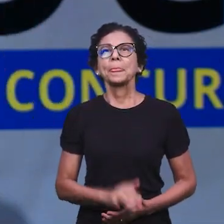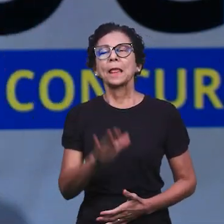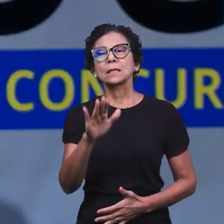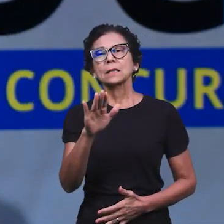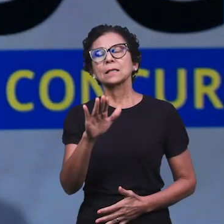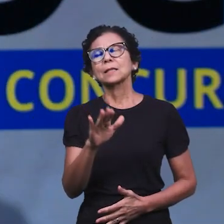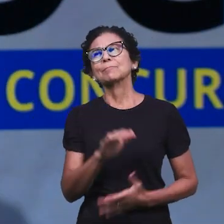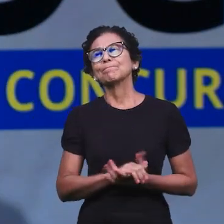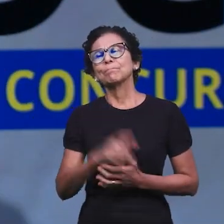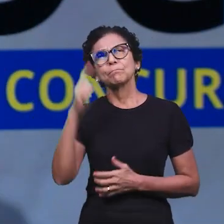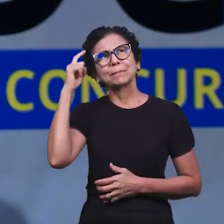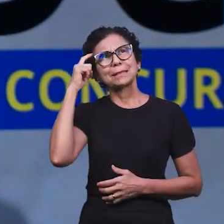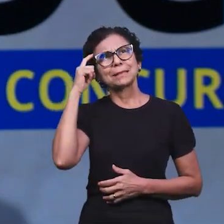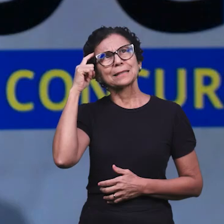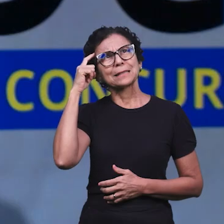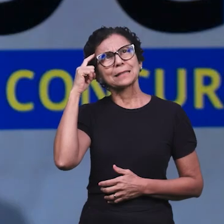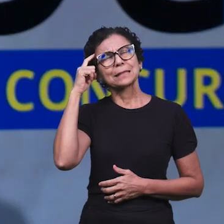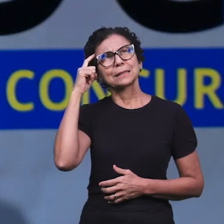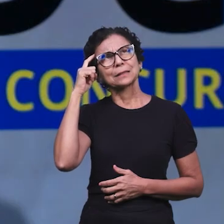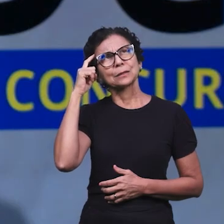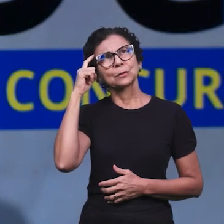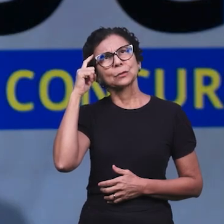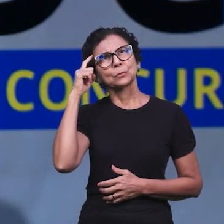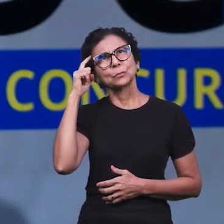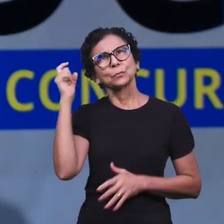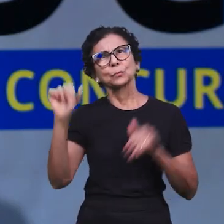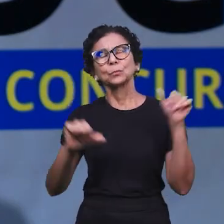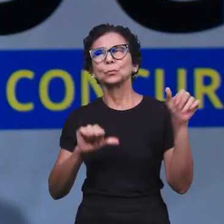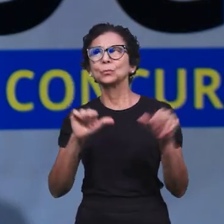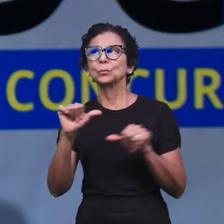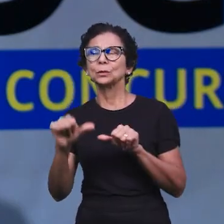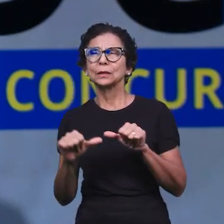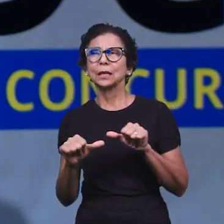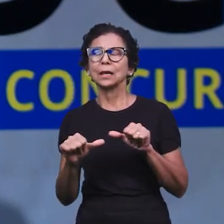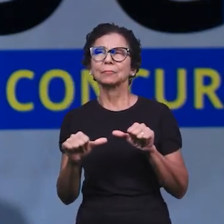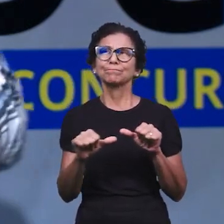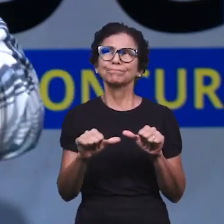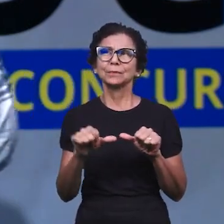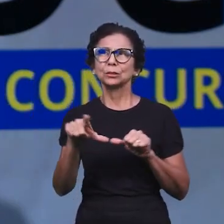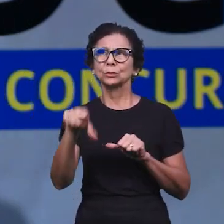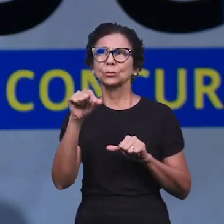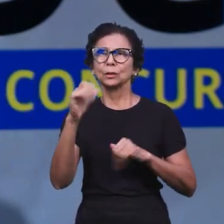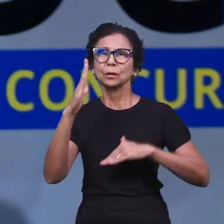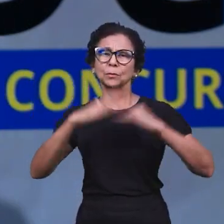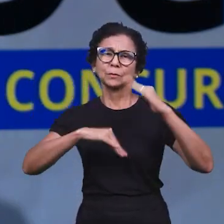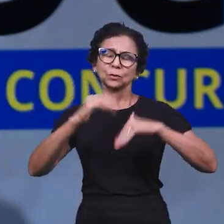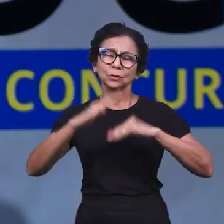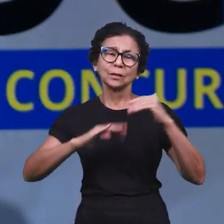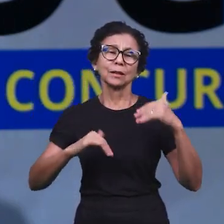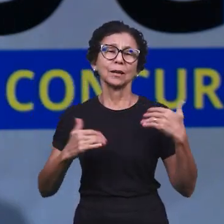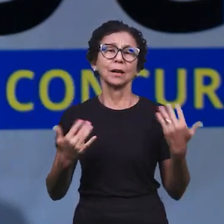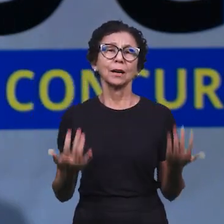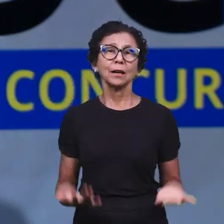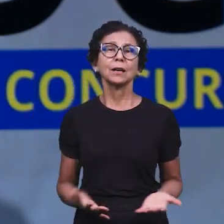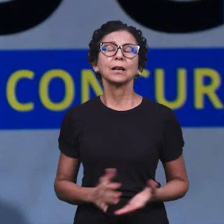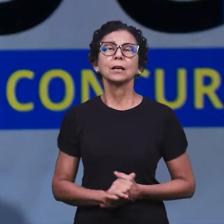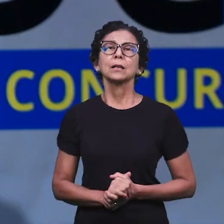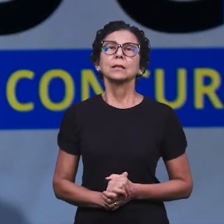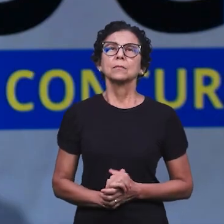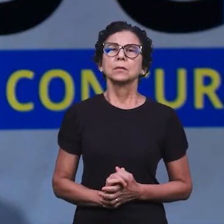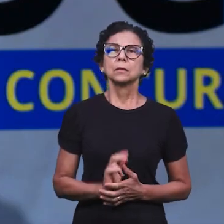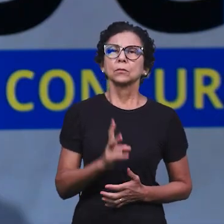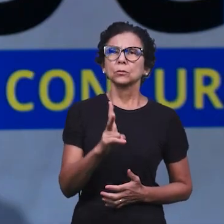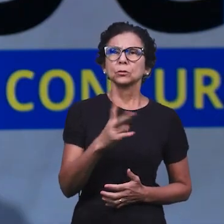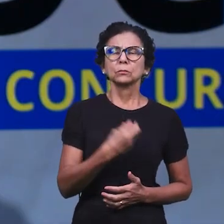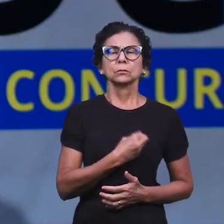mudar de carreira, está precisando ser aprovado para poder, né, realizações, para que você possa dar prosseguimento na